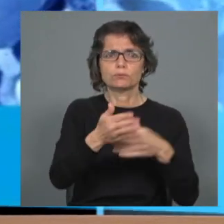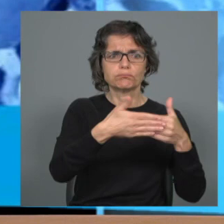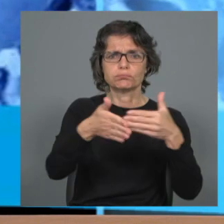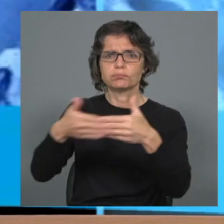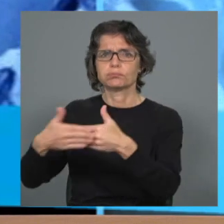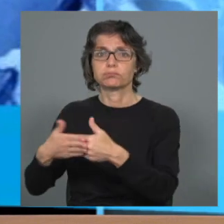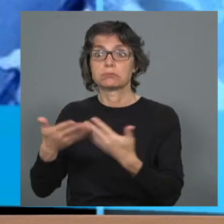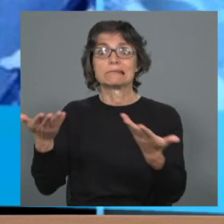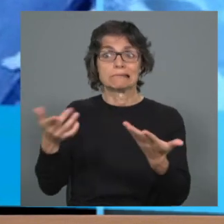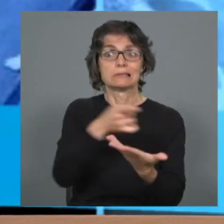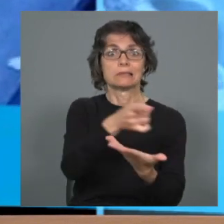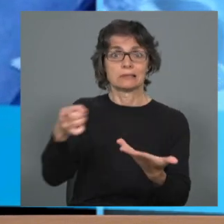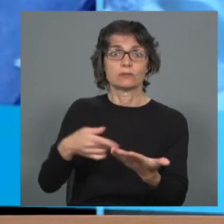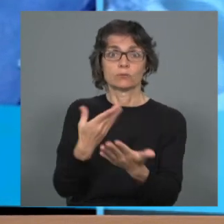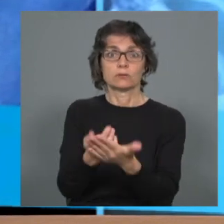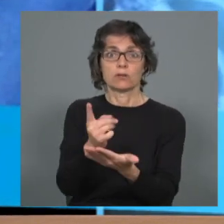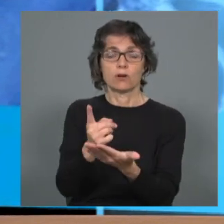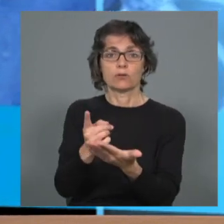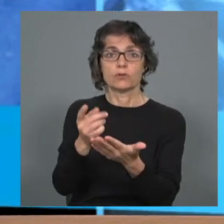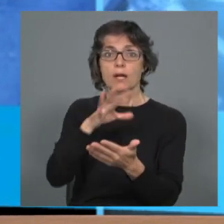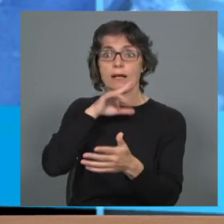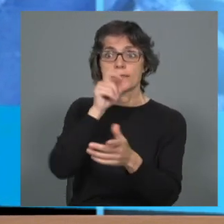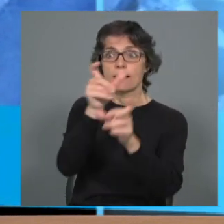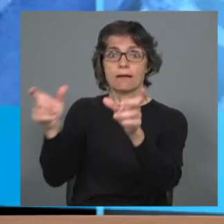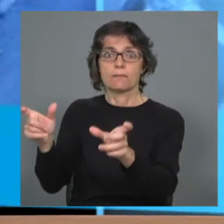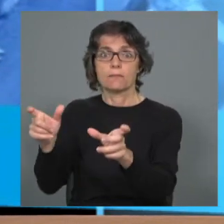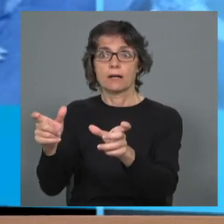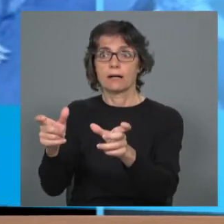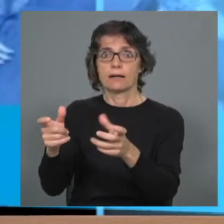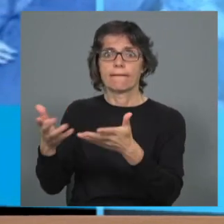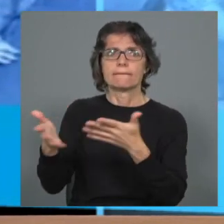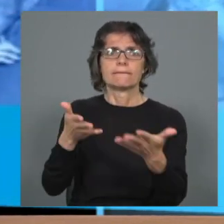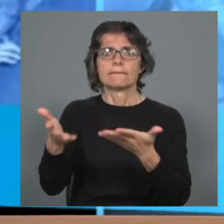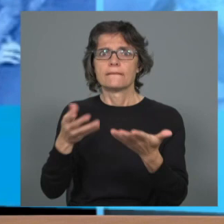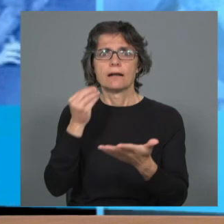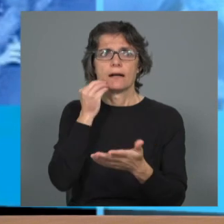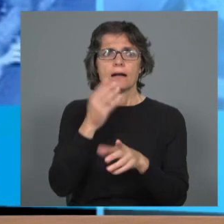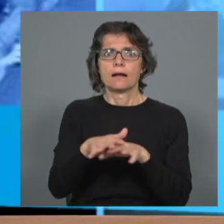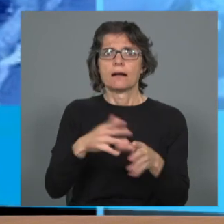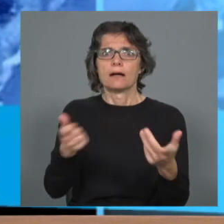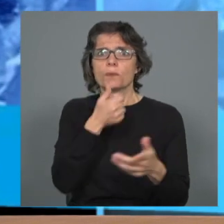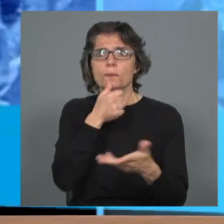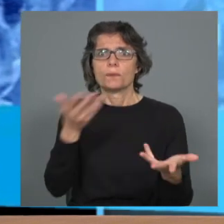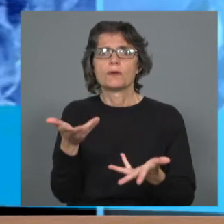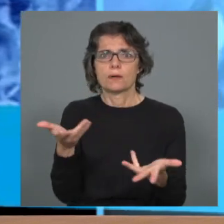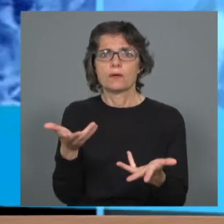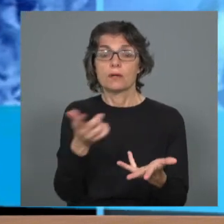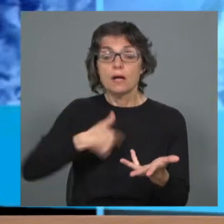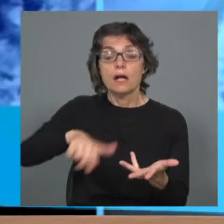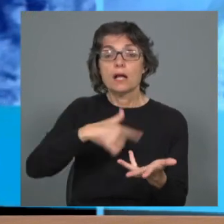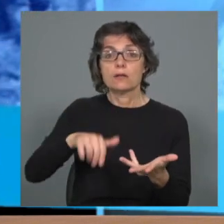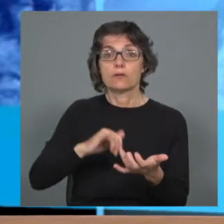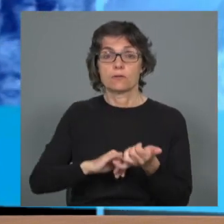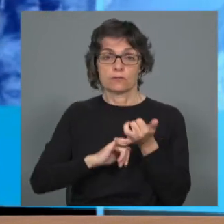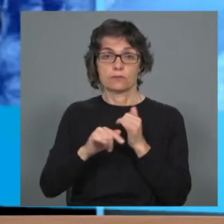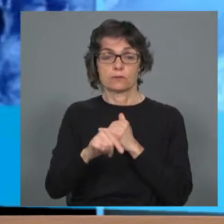e, portanto, as mães deixaram também de ter acesso a esses serviços. Nós